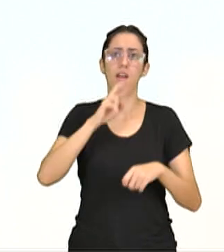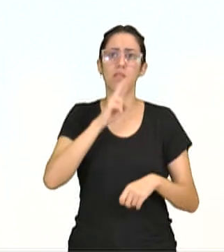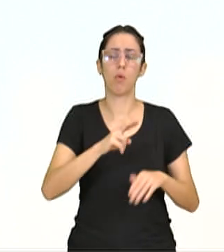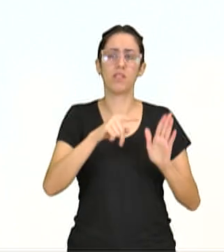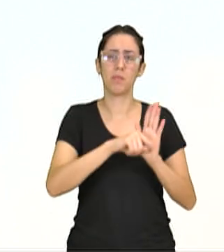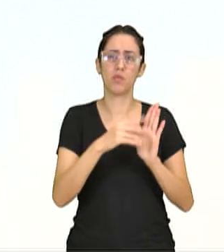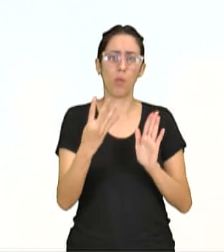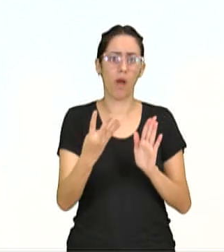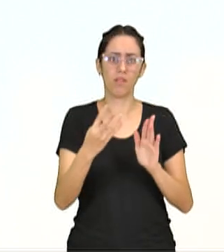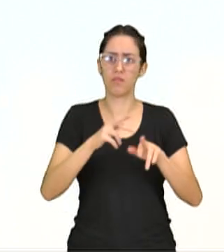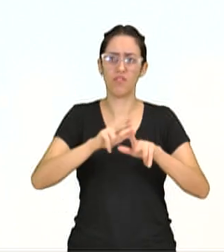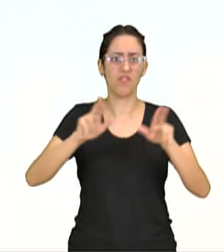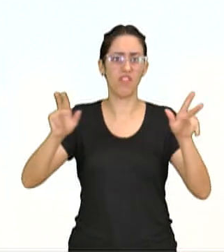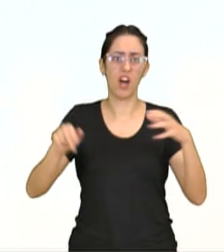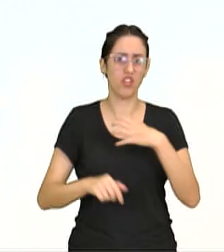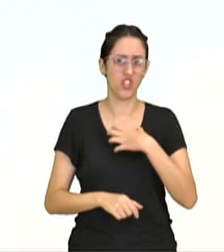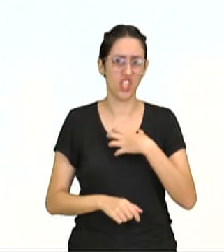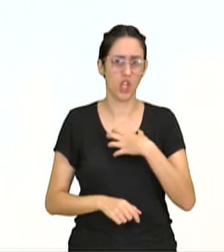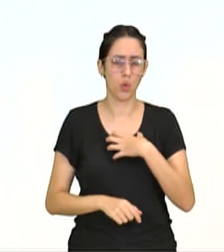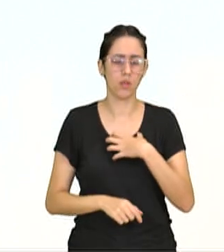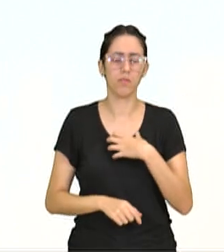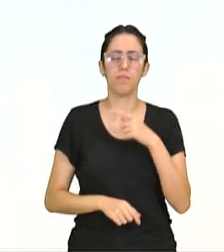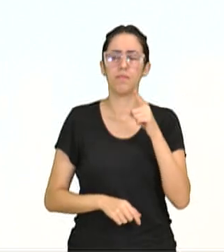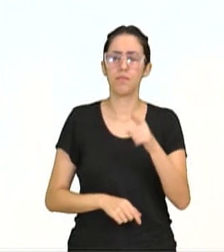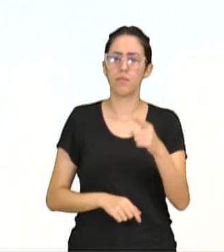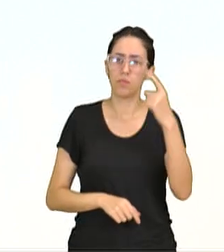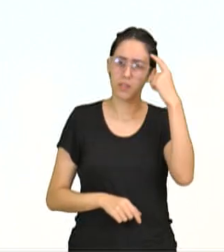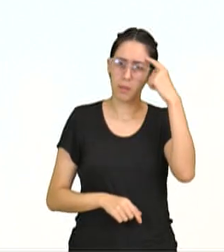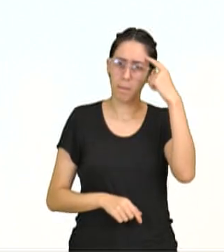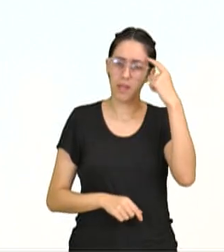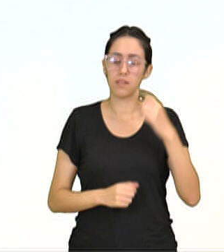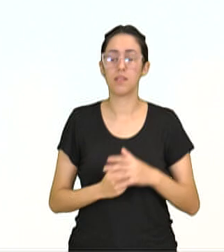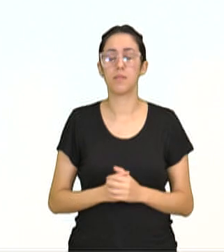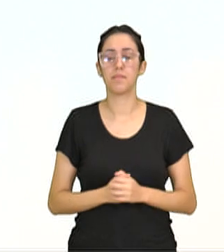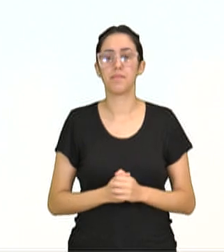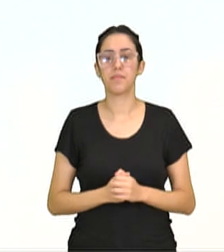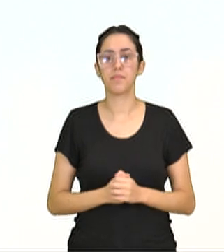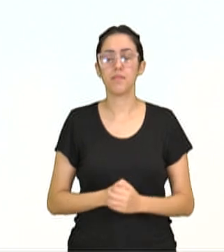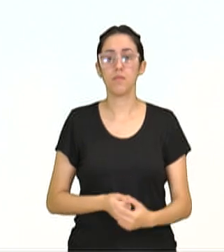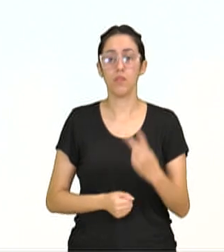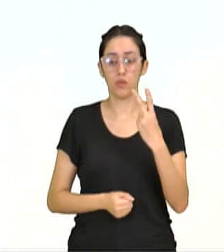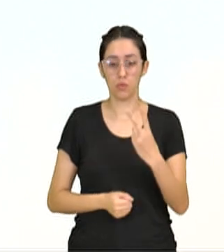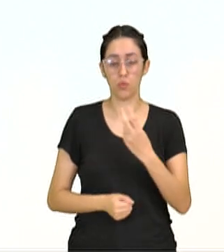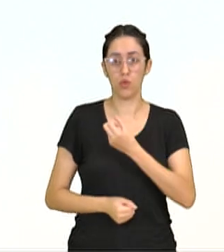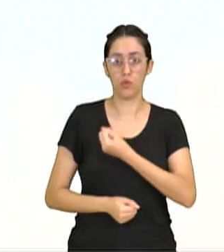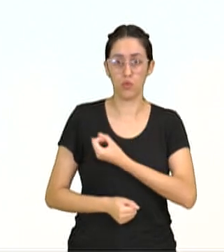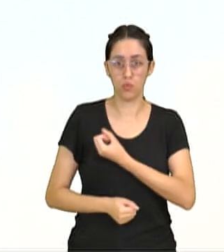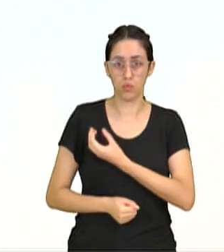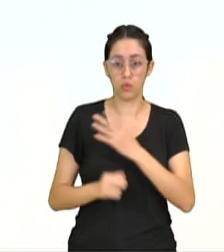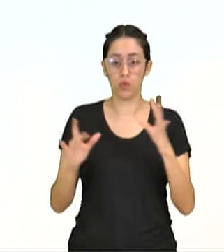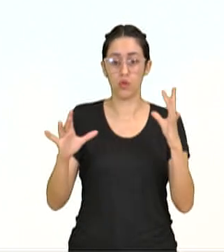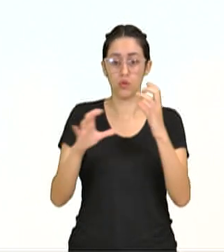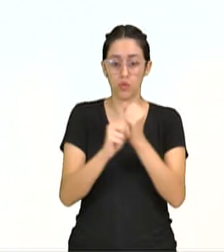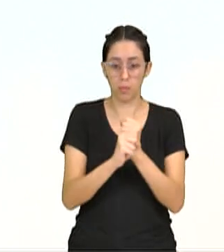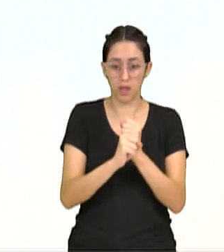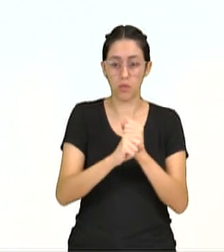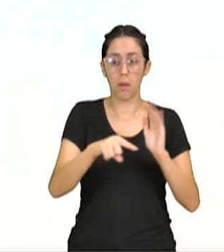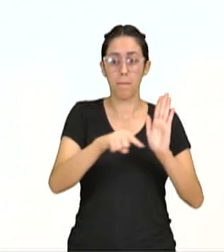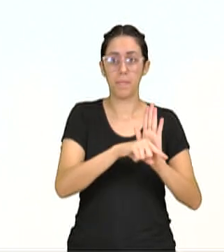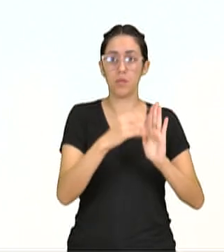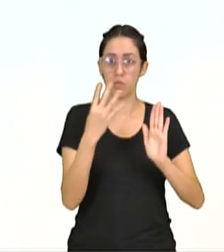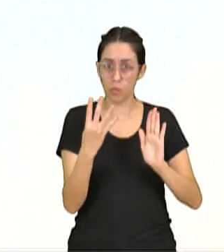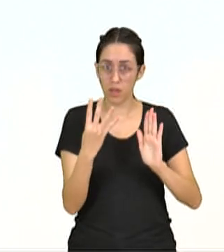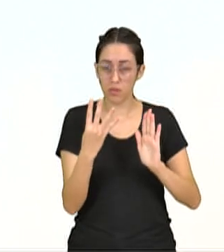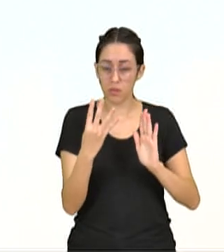verdade. Uma dica é você pensar em dois números que somados dão menos 4 e que multiplicados dão